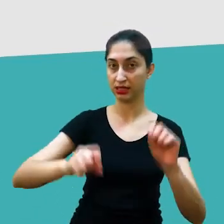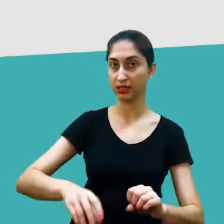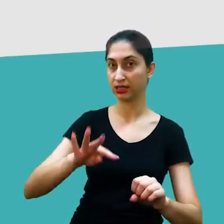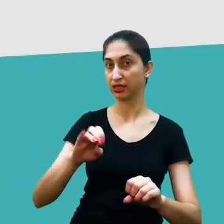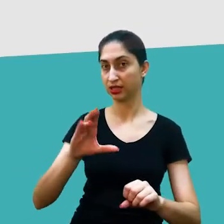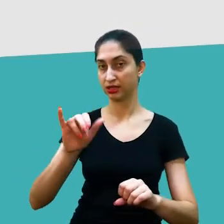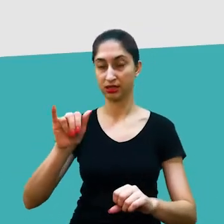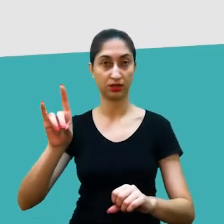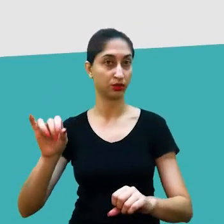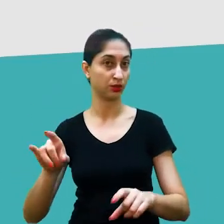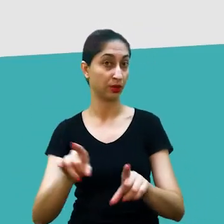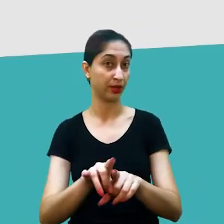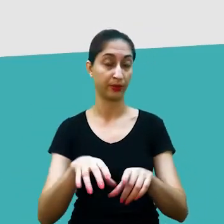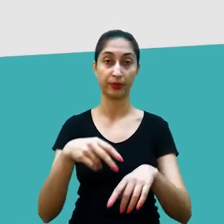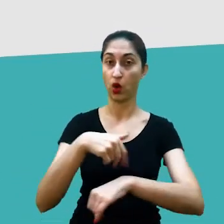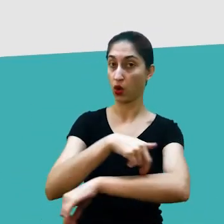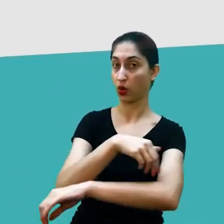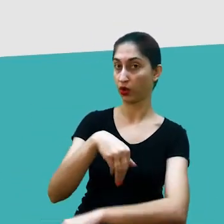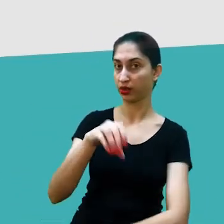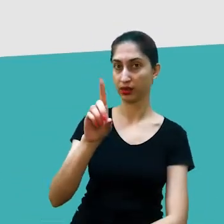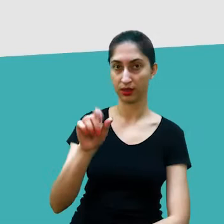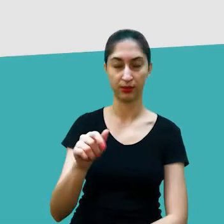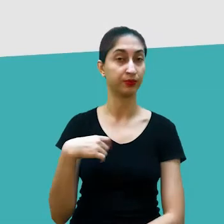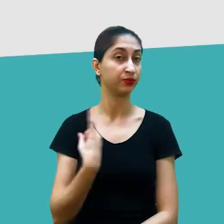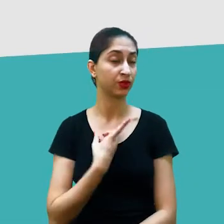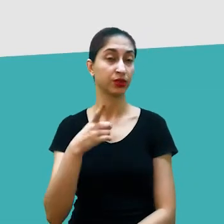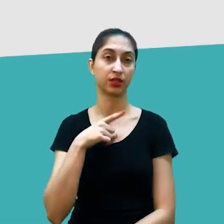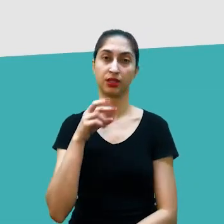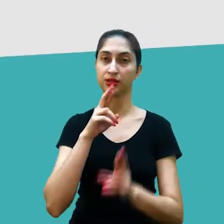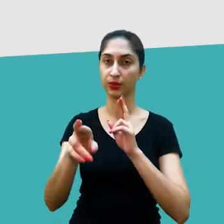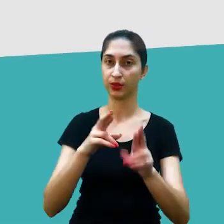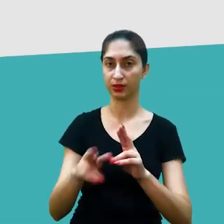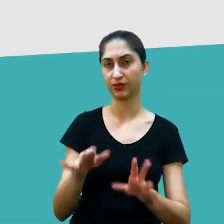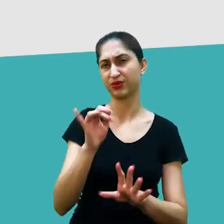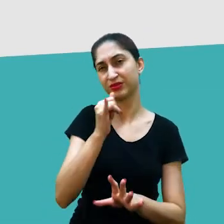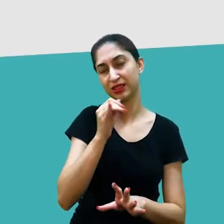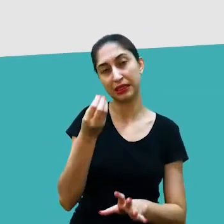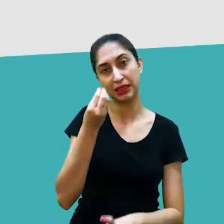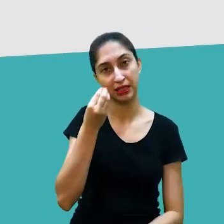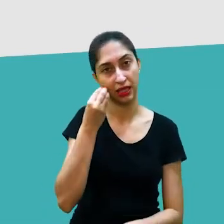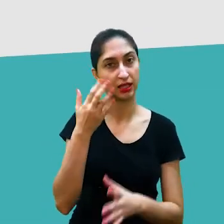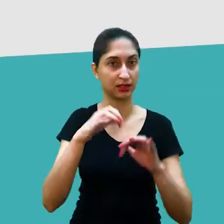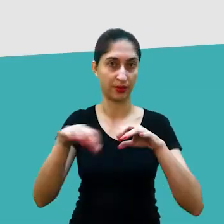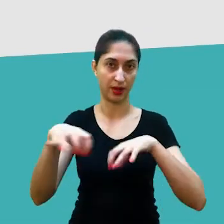de moda, nós já temos algumas soluções, né? Vamos tentar dividir assim, essa questão dos materiais, assim, o que a gente tem já